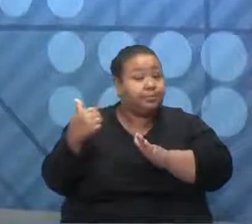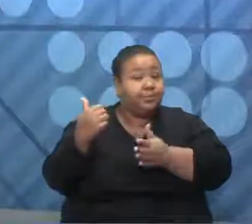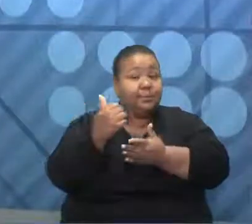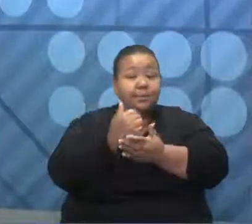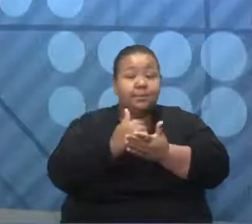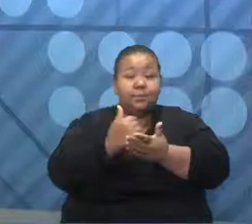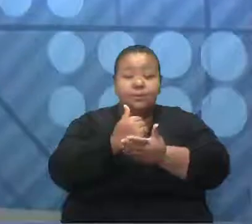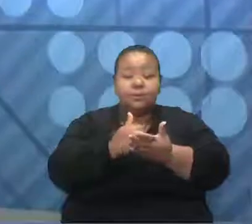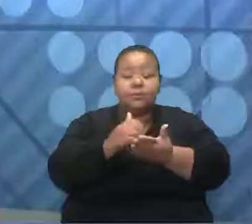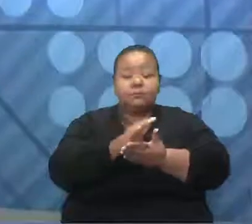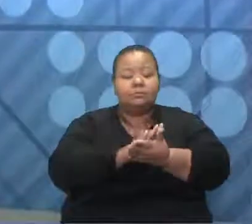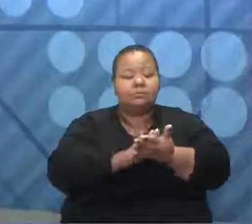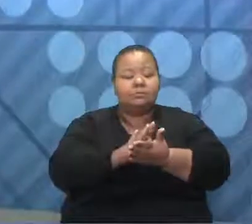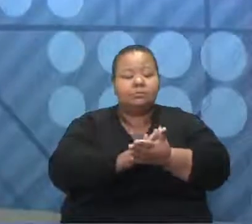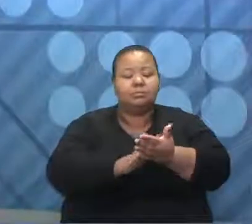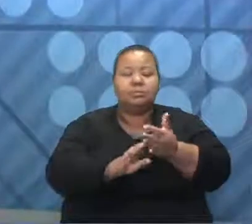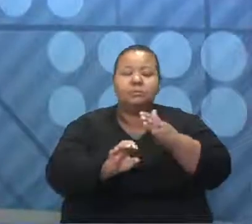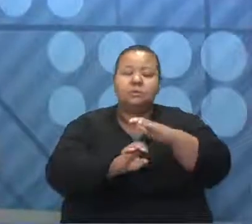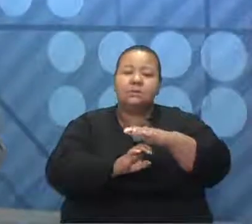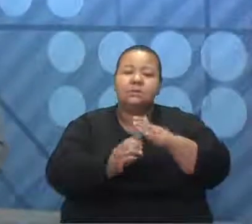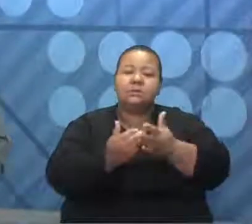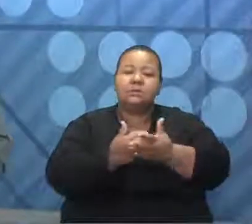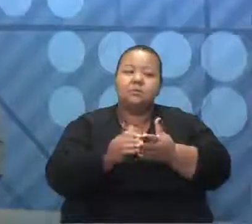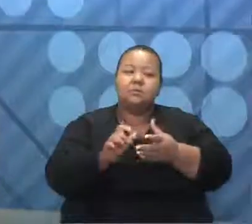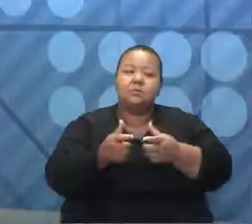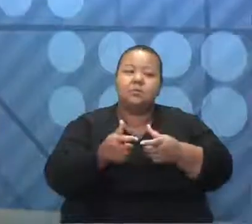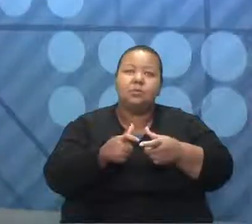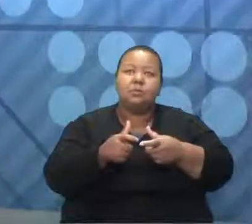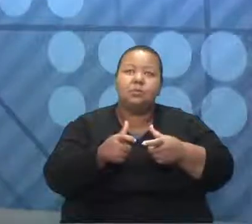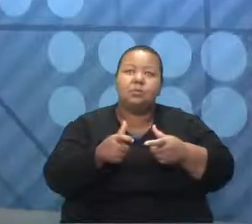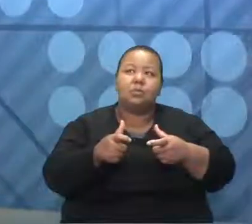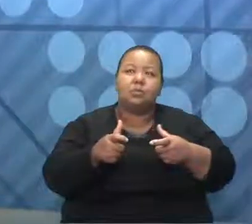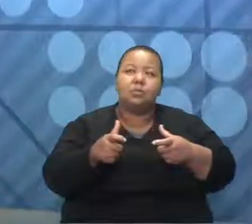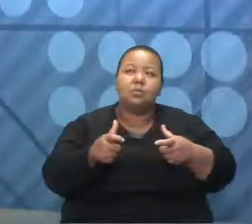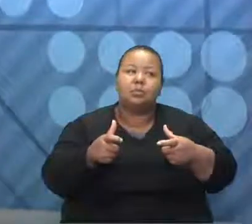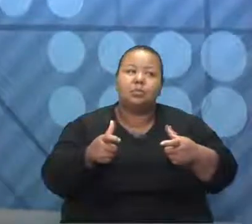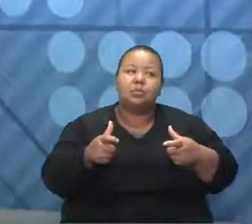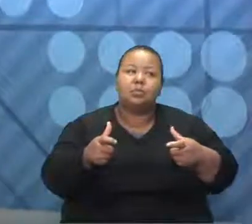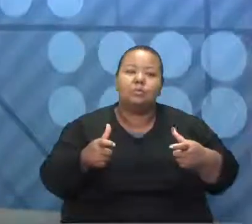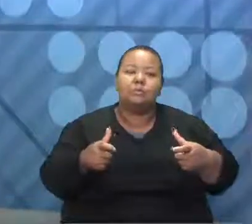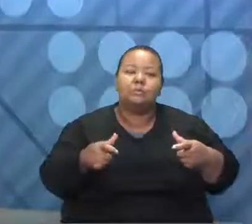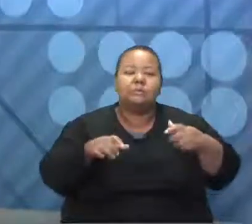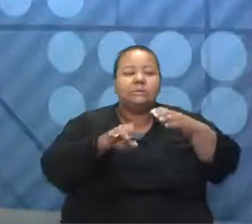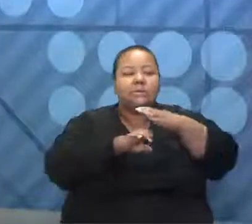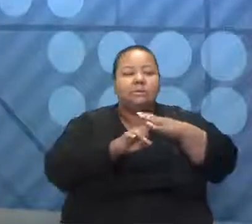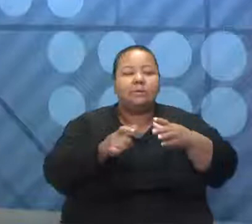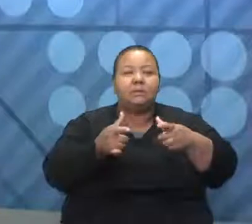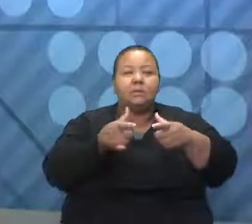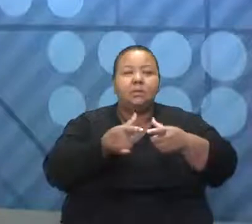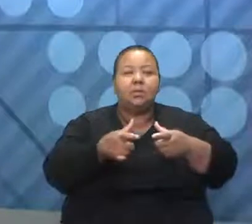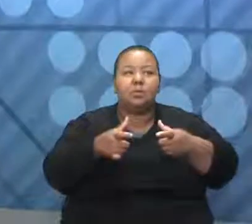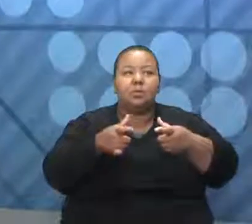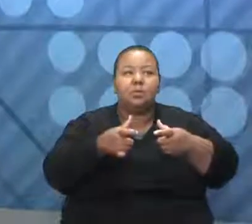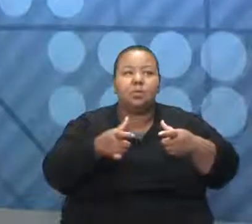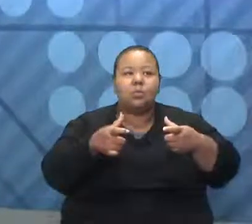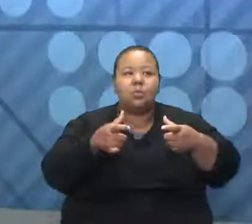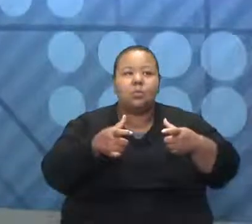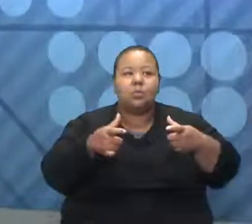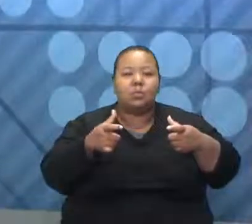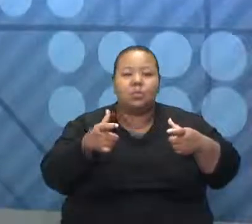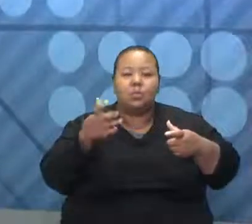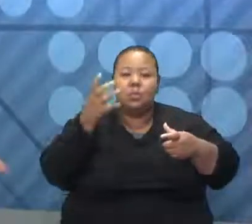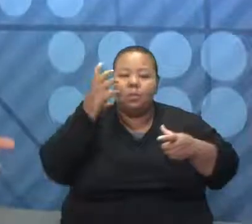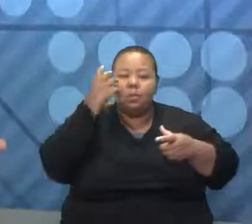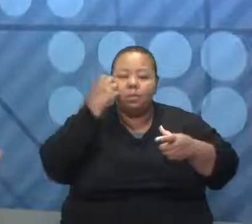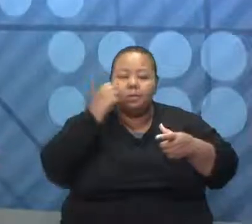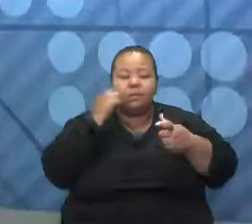a crescer, ela começou a se desenvolver e a empresa foi aumentando seus lucros ali, foi aumentando a sua produção.